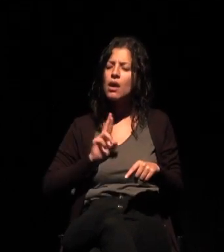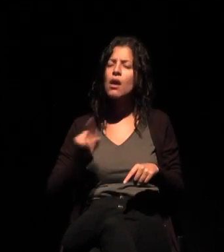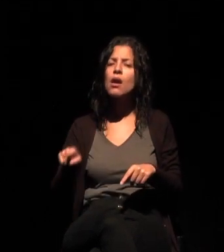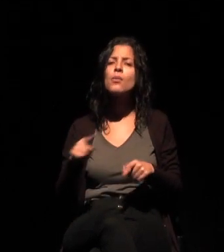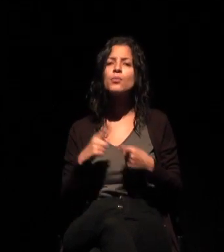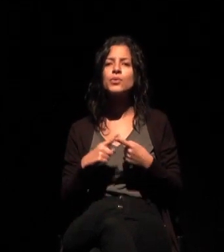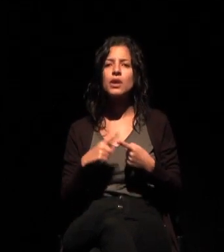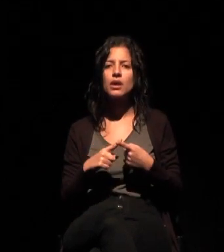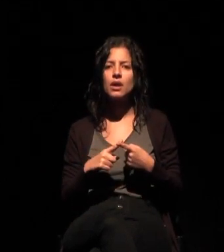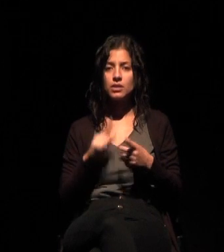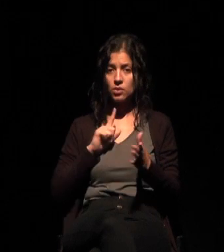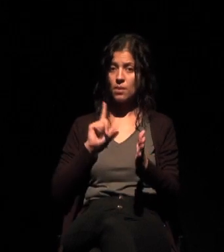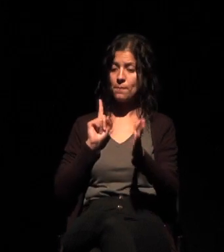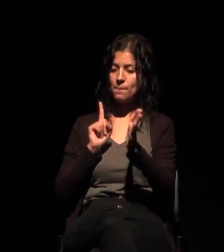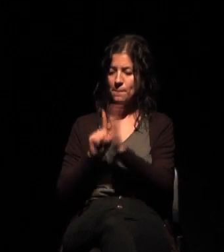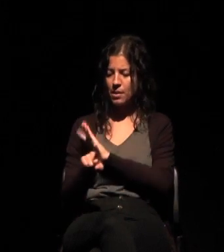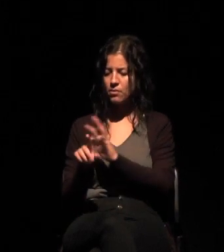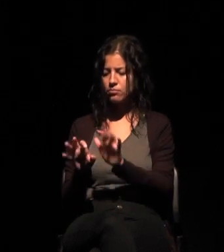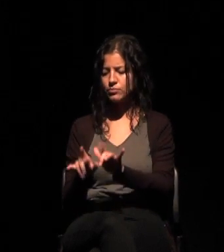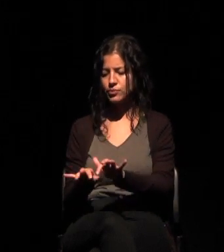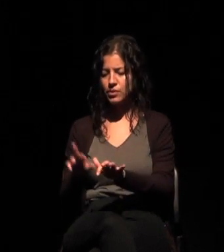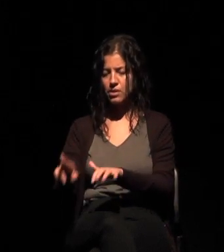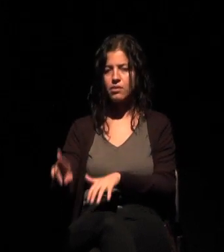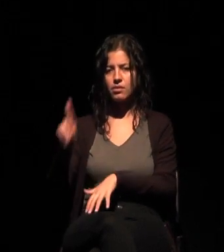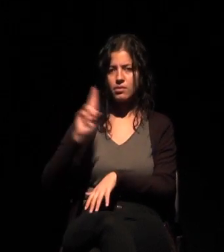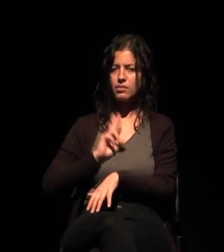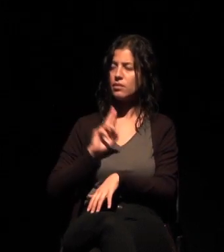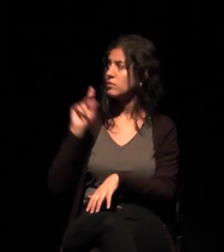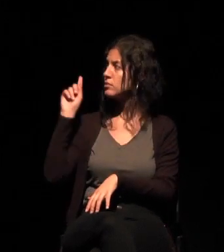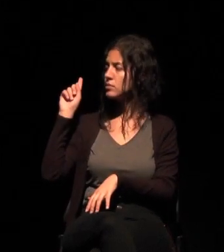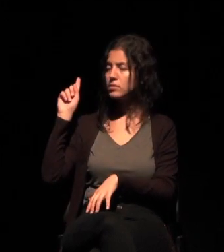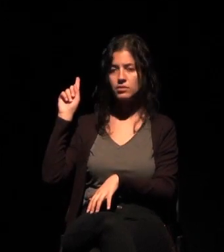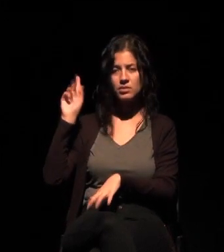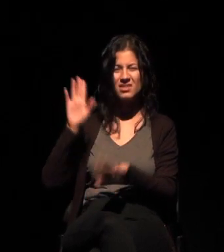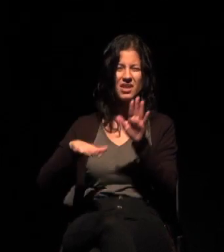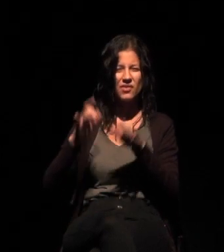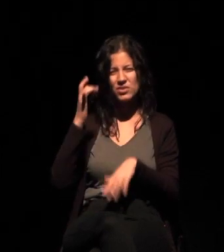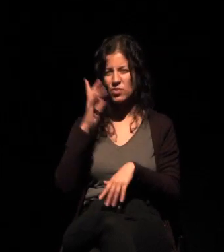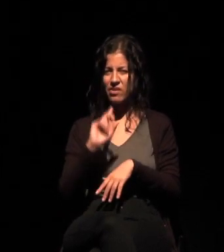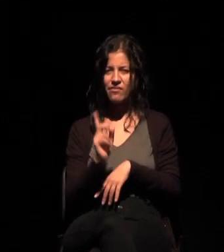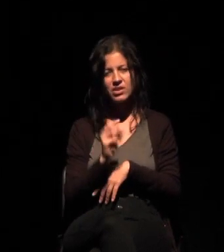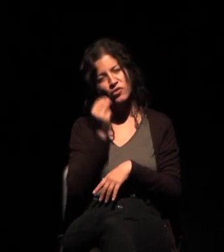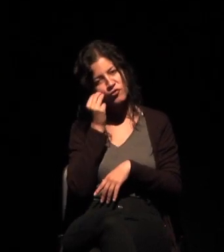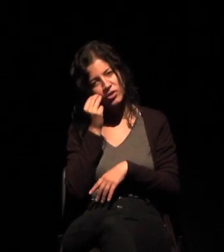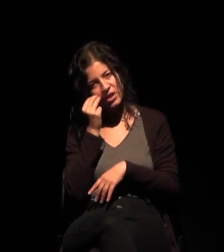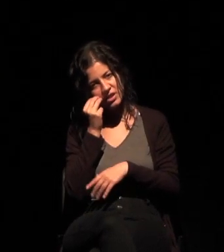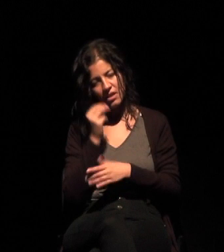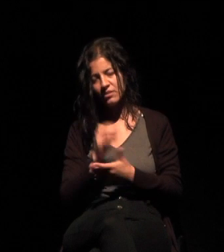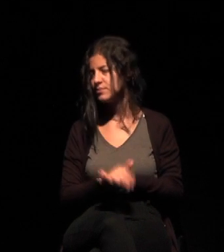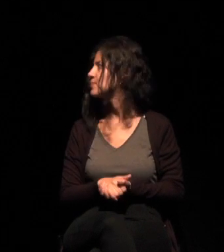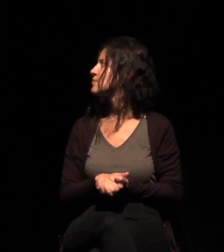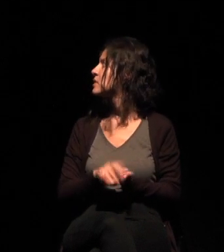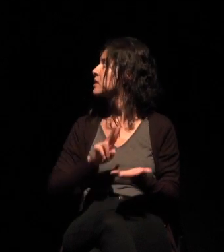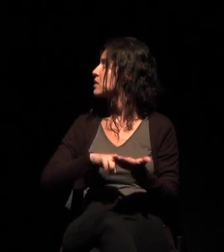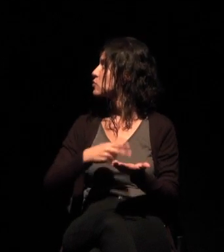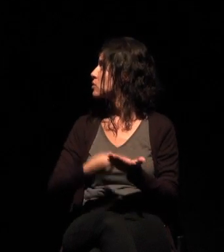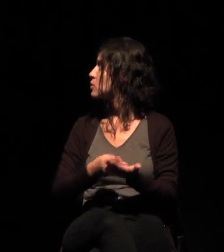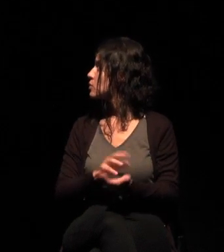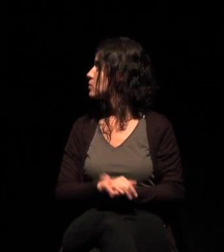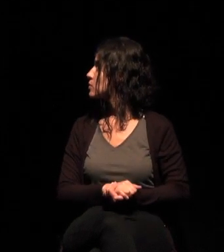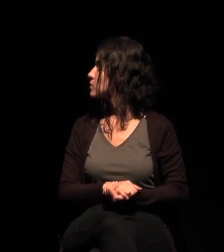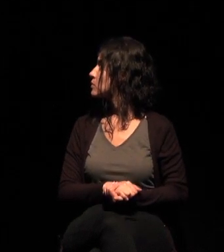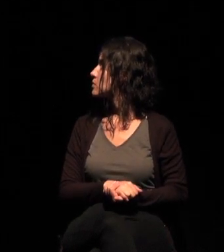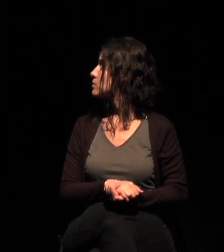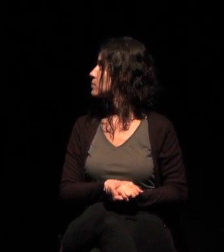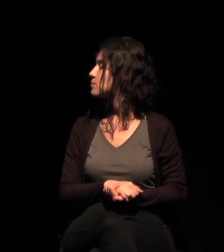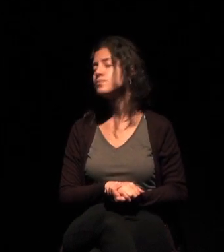partir da base de dados a resposta está aqui que talvez não seja fácil de ler pra vocês mas deixa traduzir a resposta o seguinte é